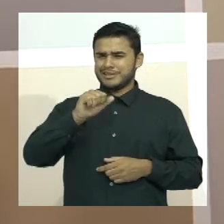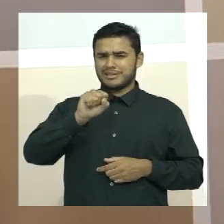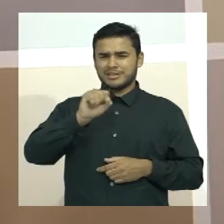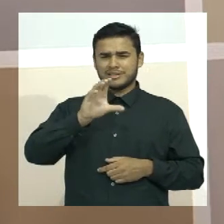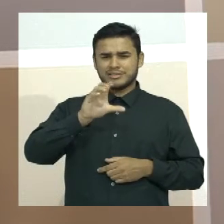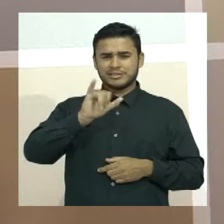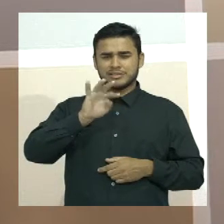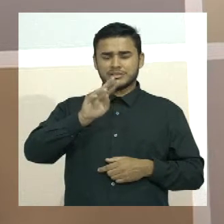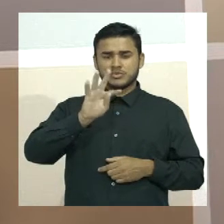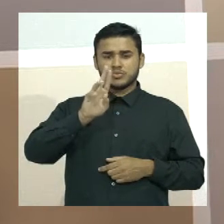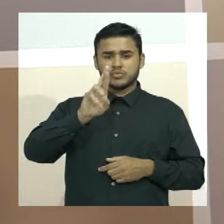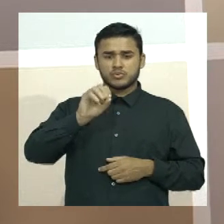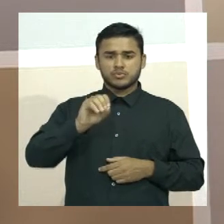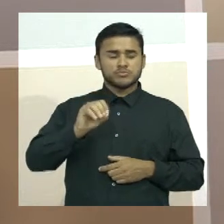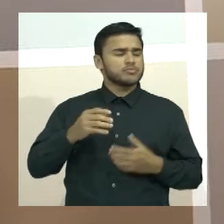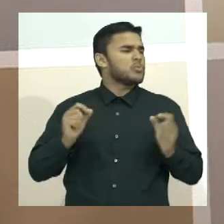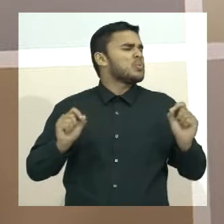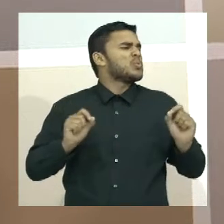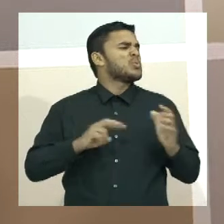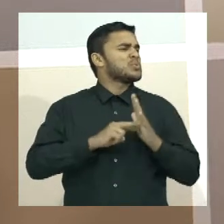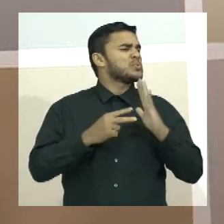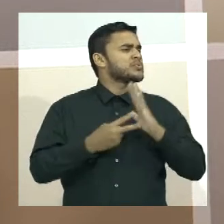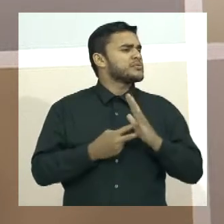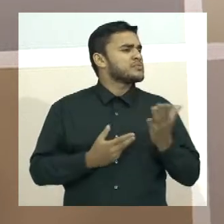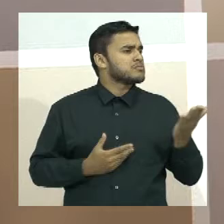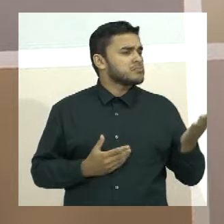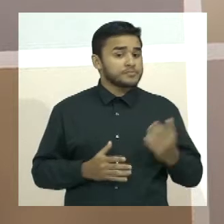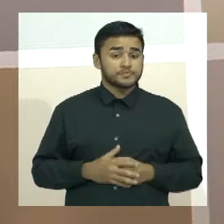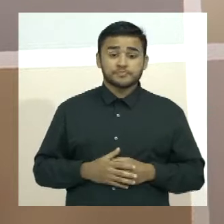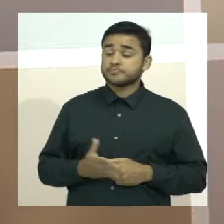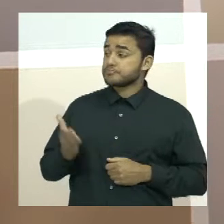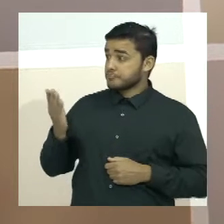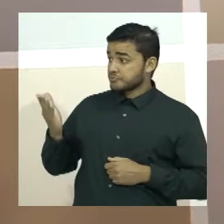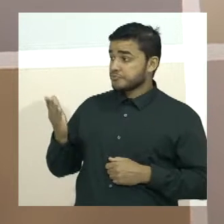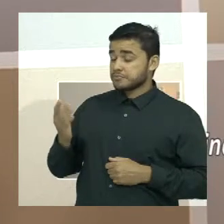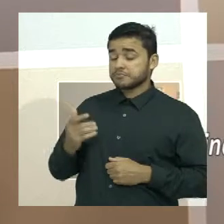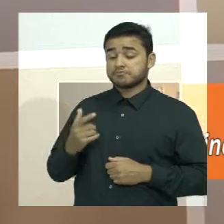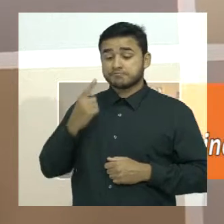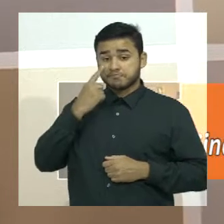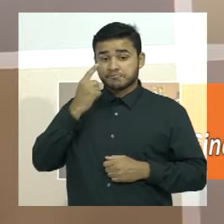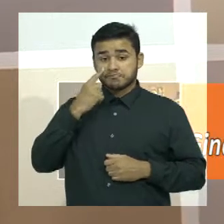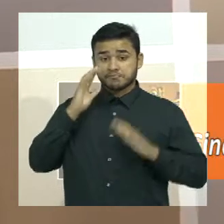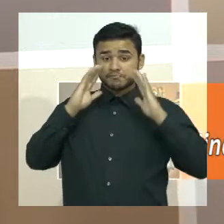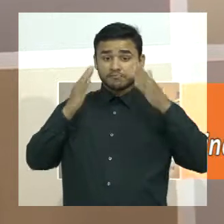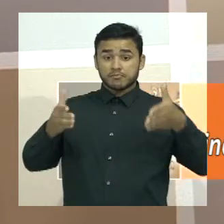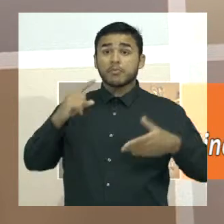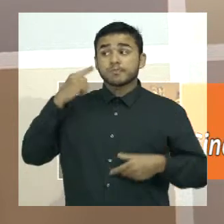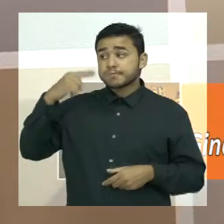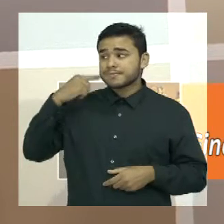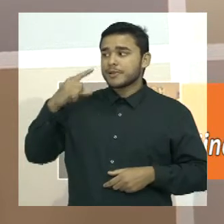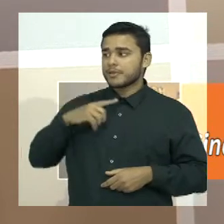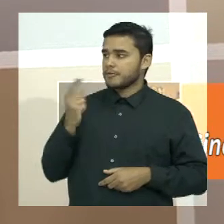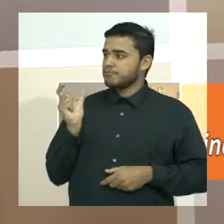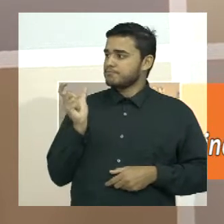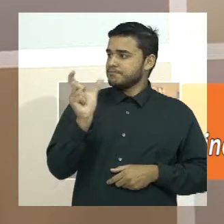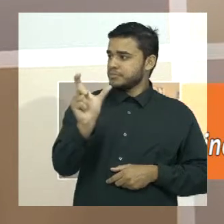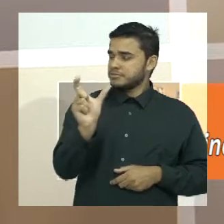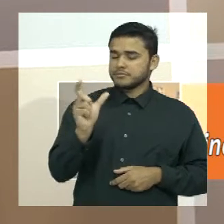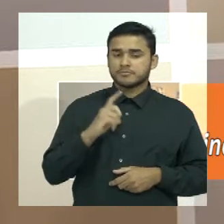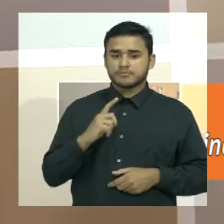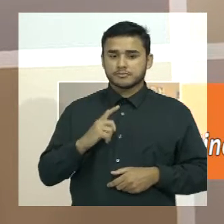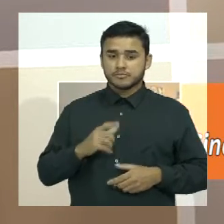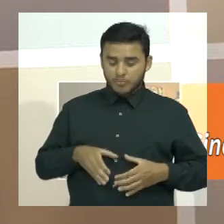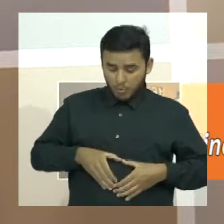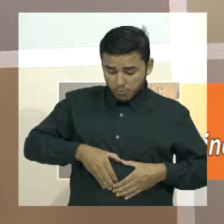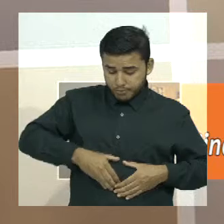significa? Bem, a expressão nascituro é um termo do direito, ele é utilizado para desde a concepção até